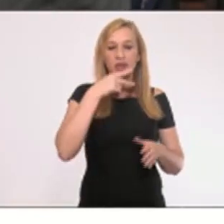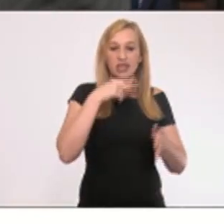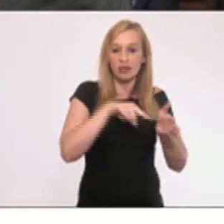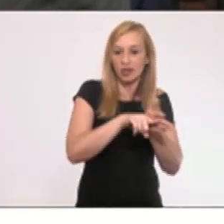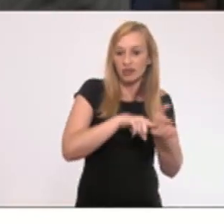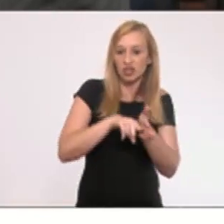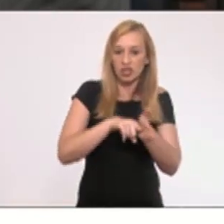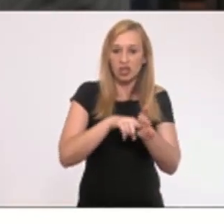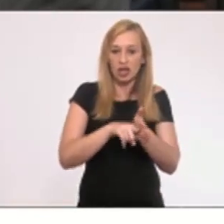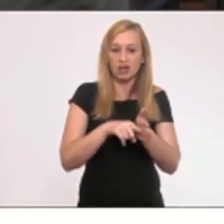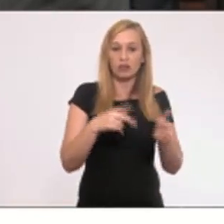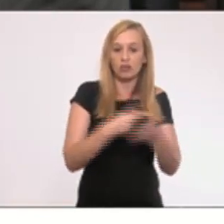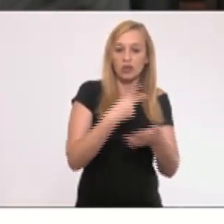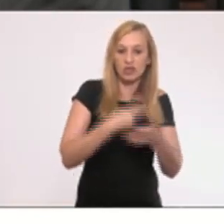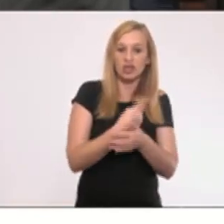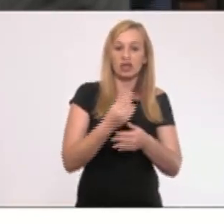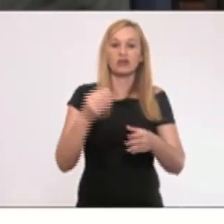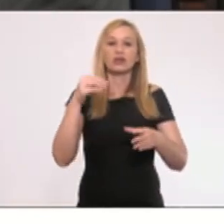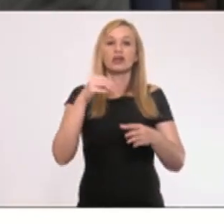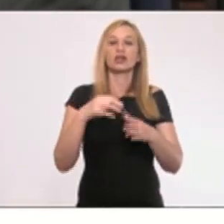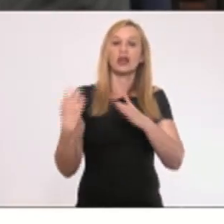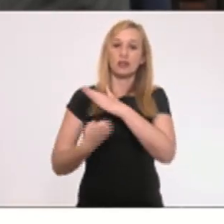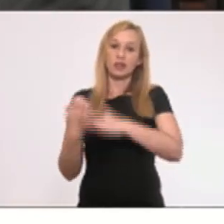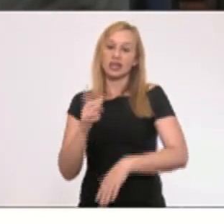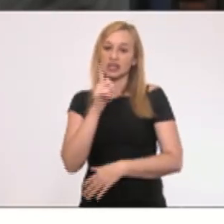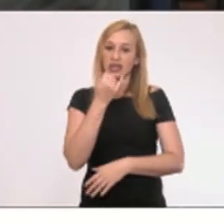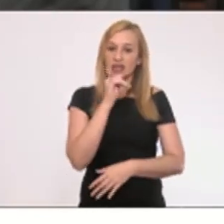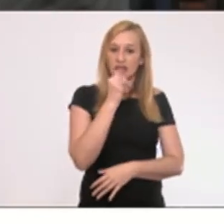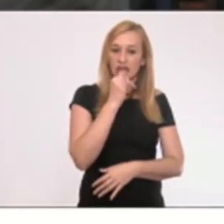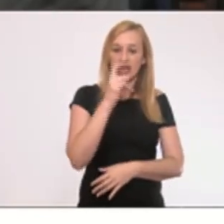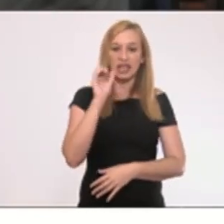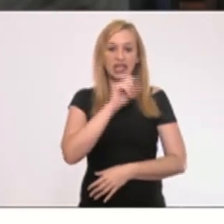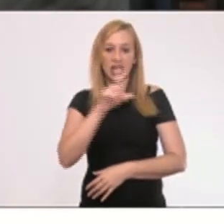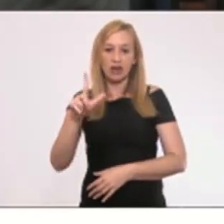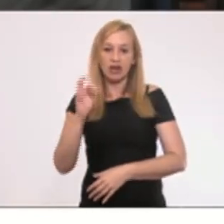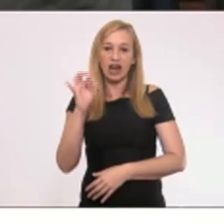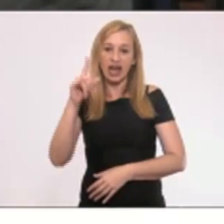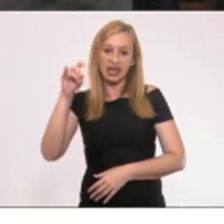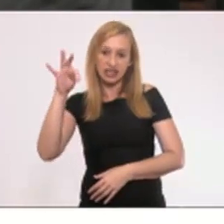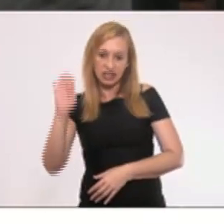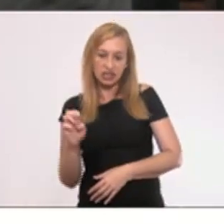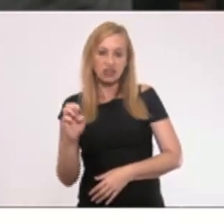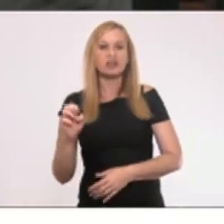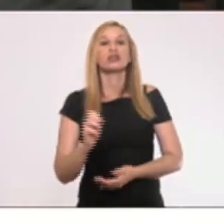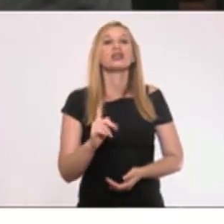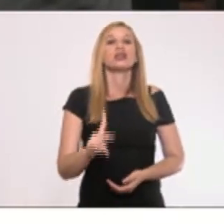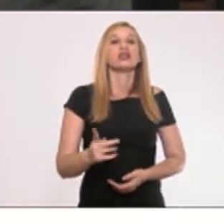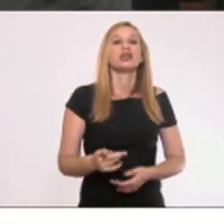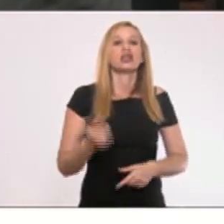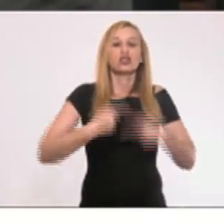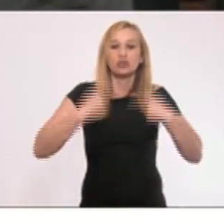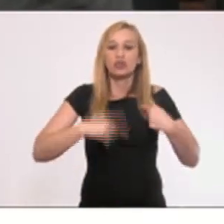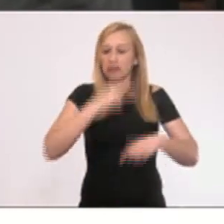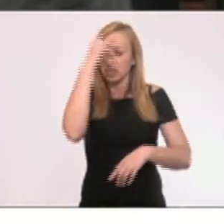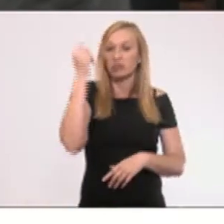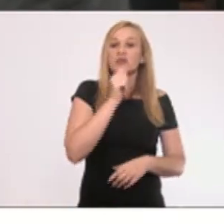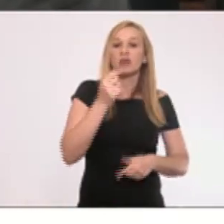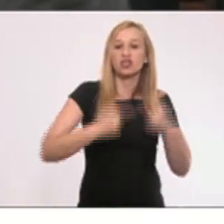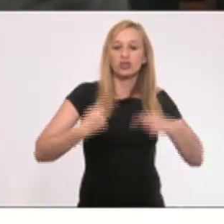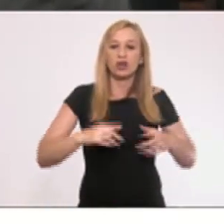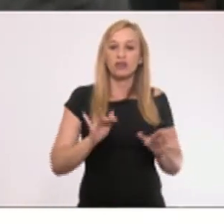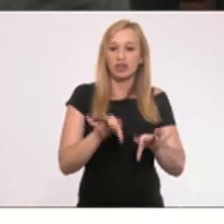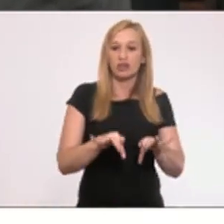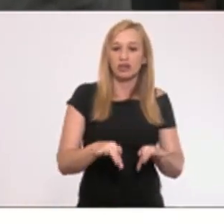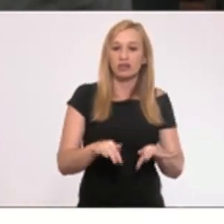irregularidade da prestação de serviços concessionários de energia elétrica, Enel e Light, Serviços de Eletricidade S.A. Em discussão, não havendo quem queira discutir, encerrada